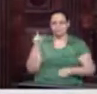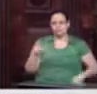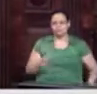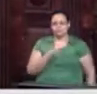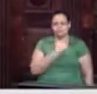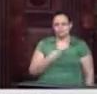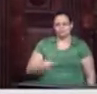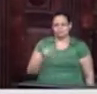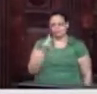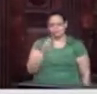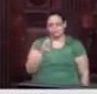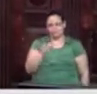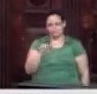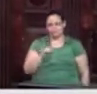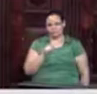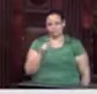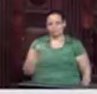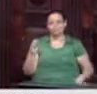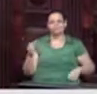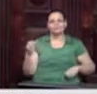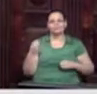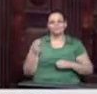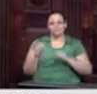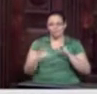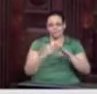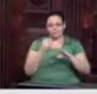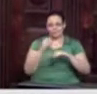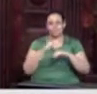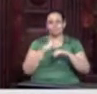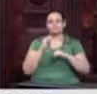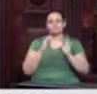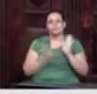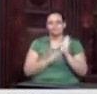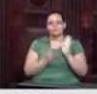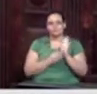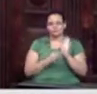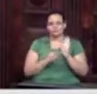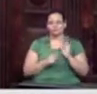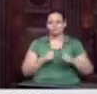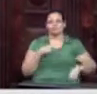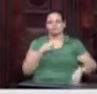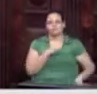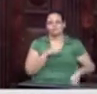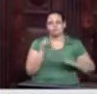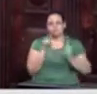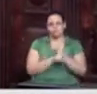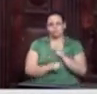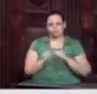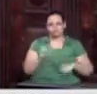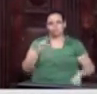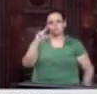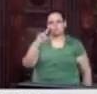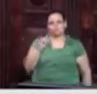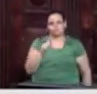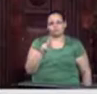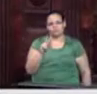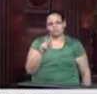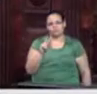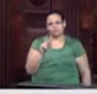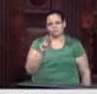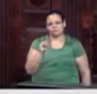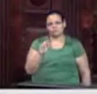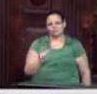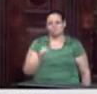mandar para cá uma proposta aumentando a contribuição previdenciária, é porque ele quer retirar o direito